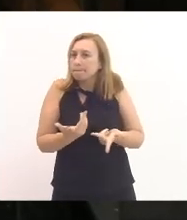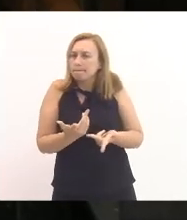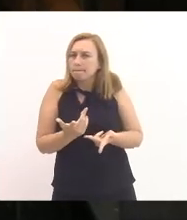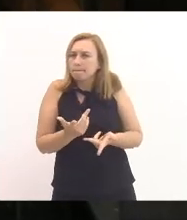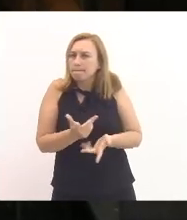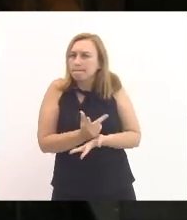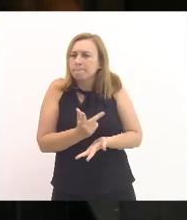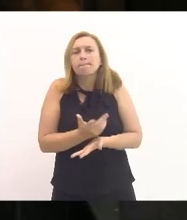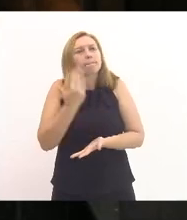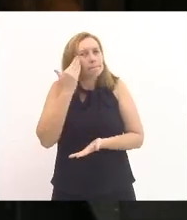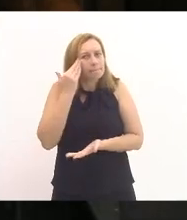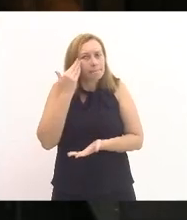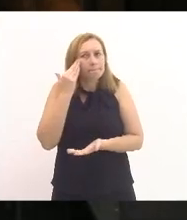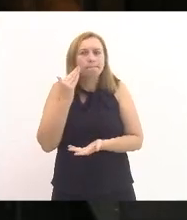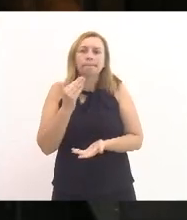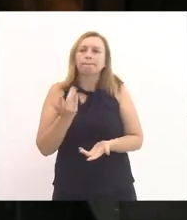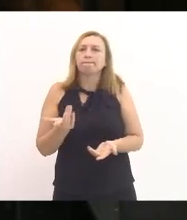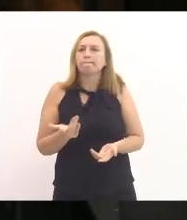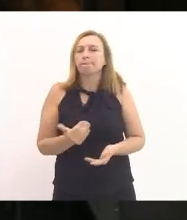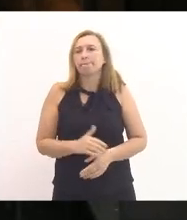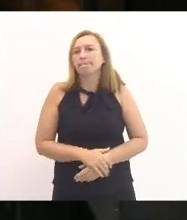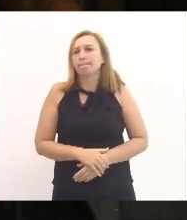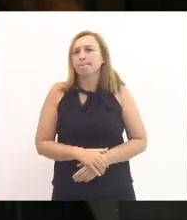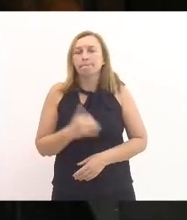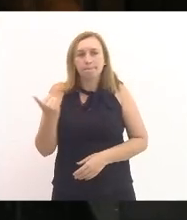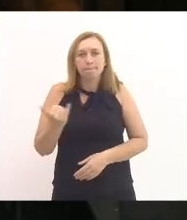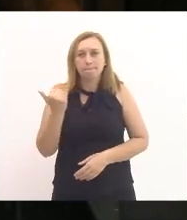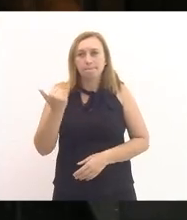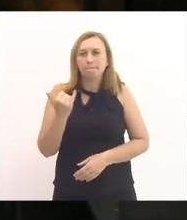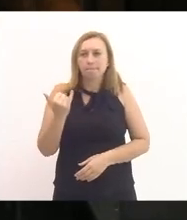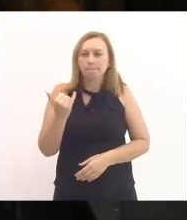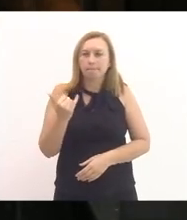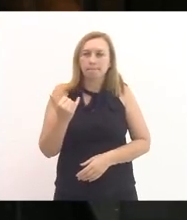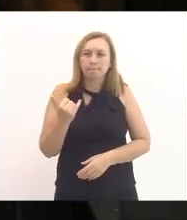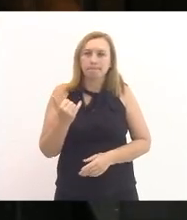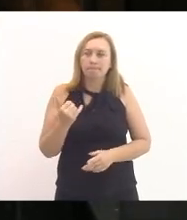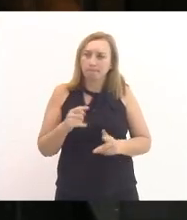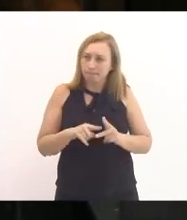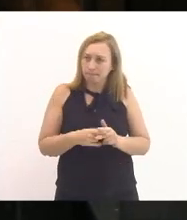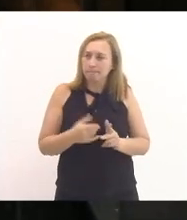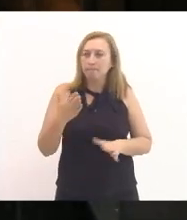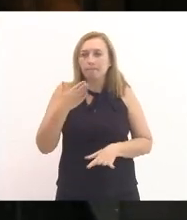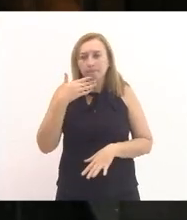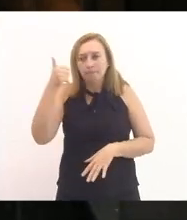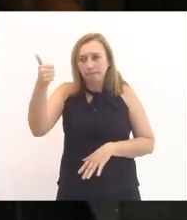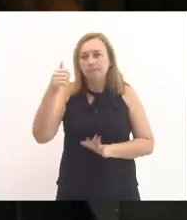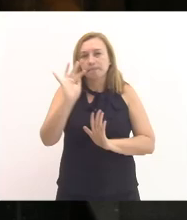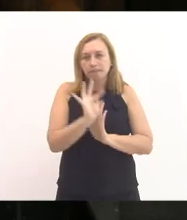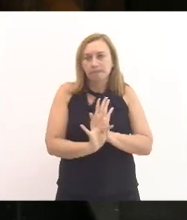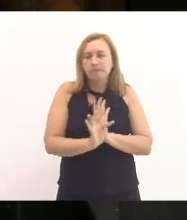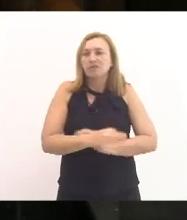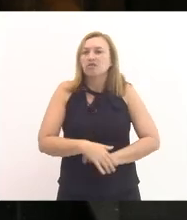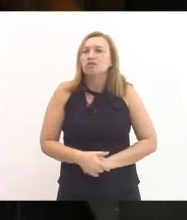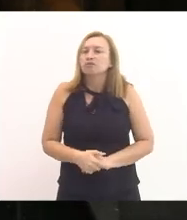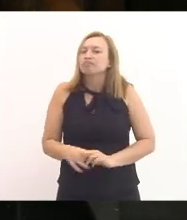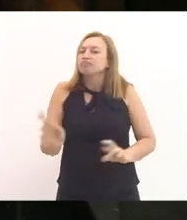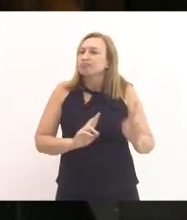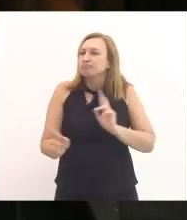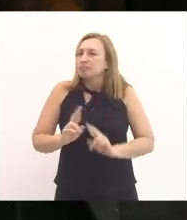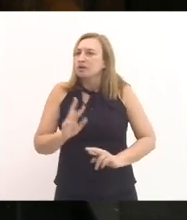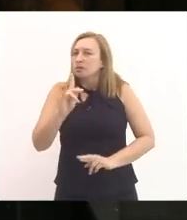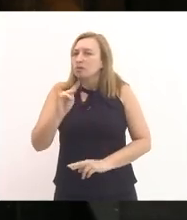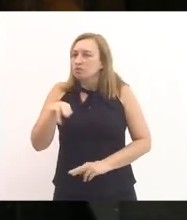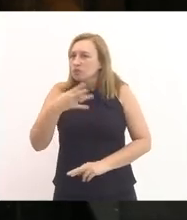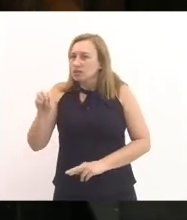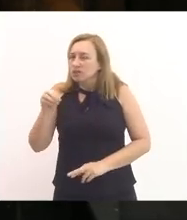equivocada e nós entendemos que a supressão total é importante é já melhora o texto é com relação à